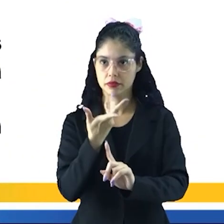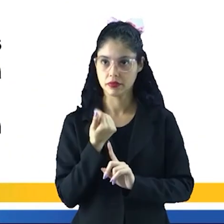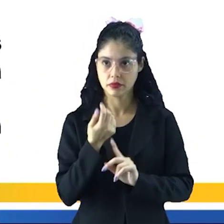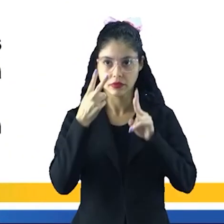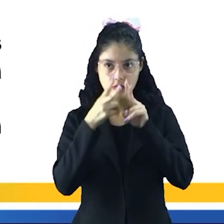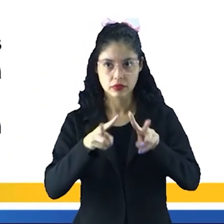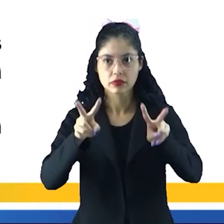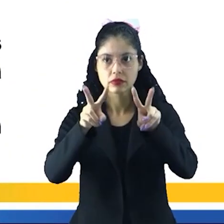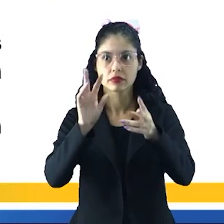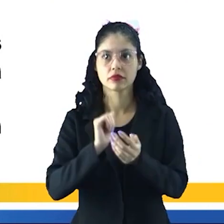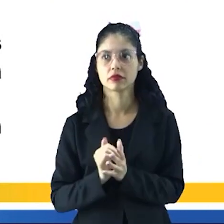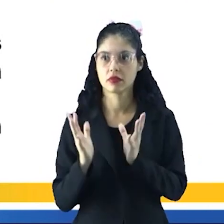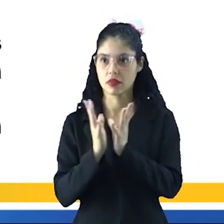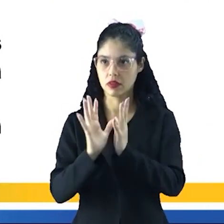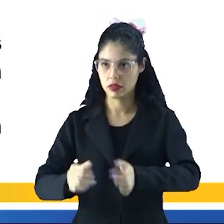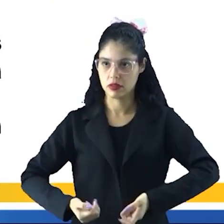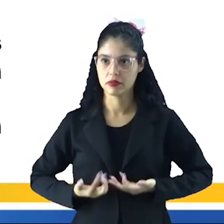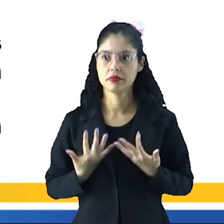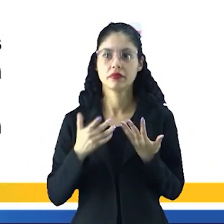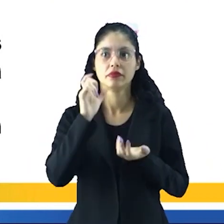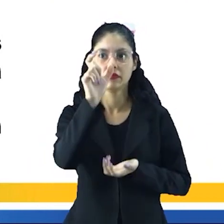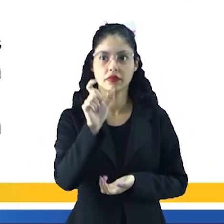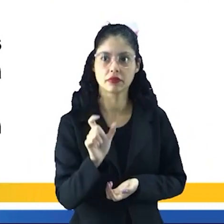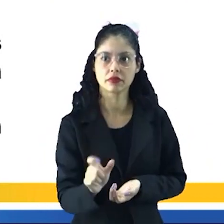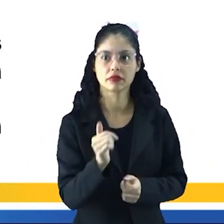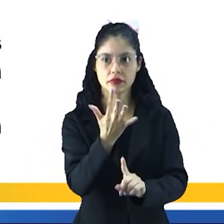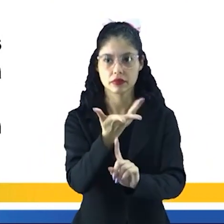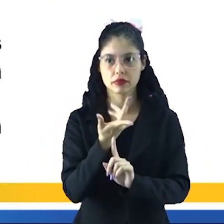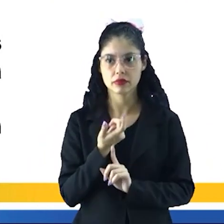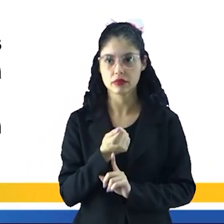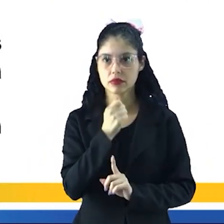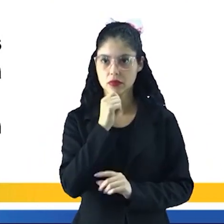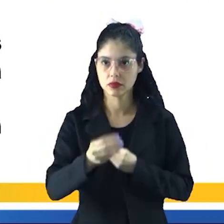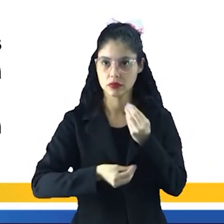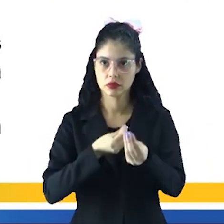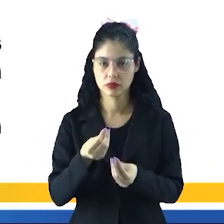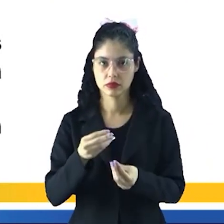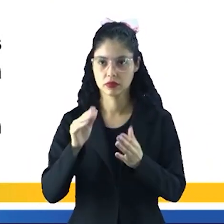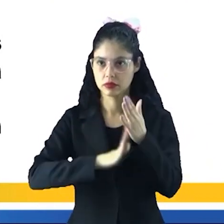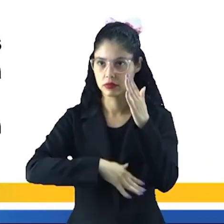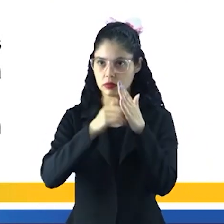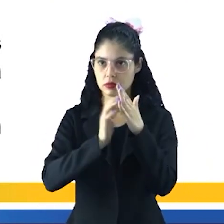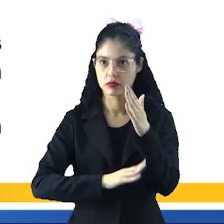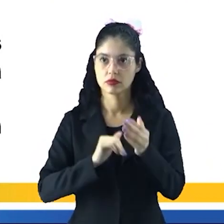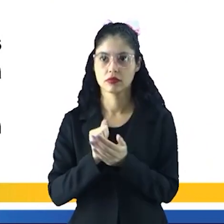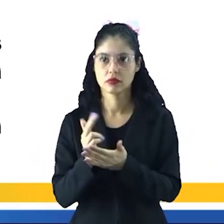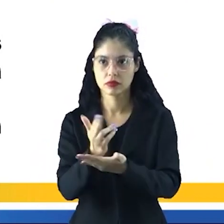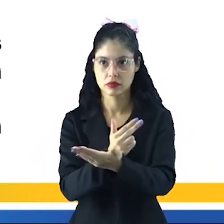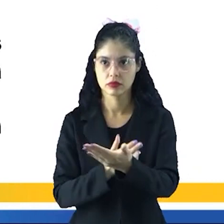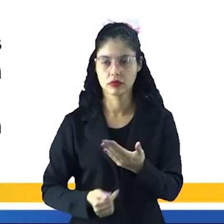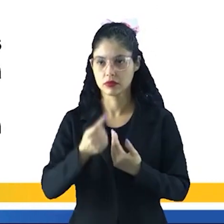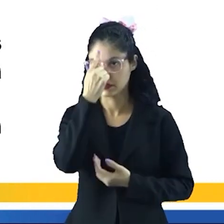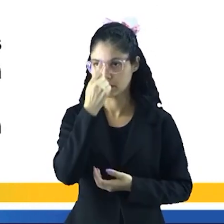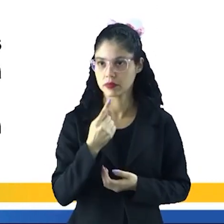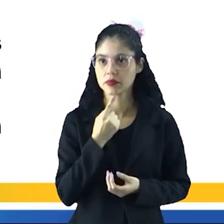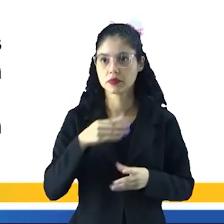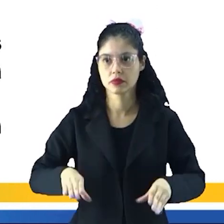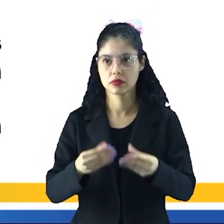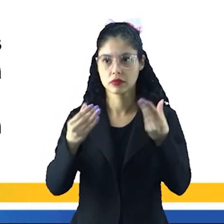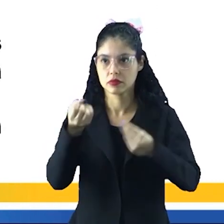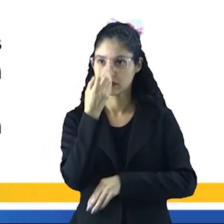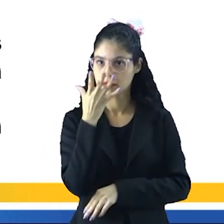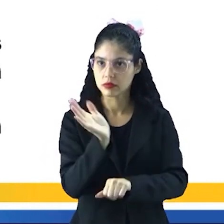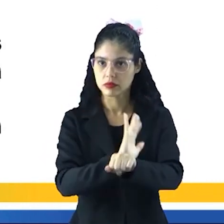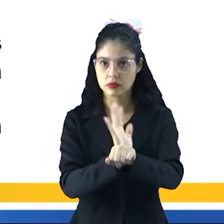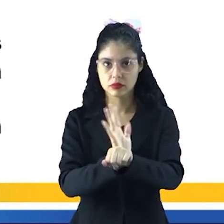Consideram-se artes visuais um conjunto de manifestações artísticas como as seguintes: pintura, desenho, gravura,